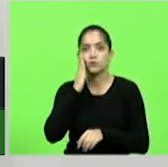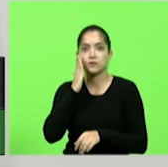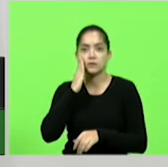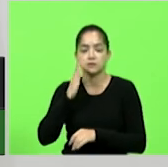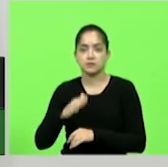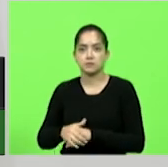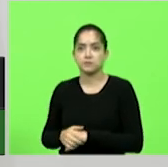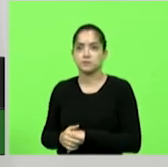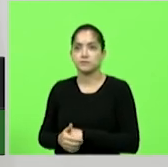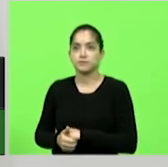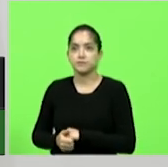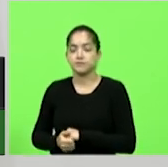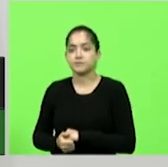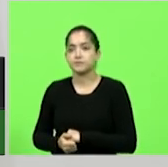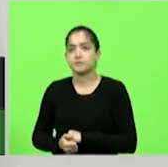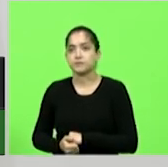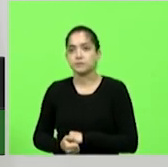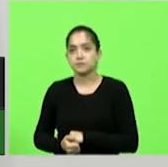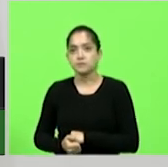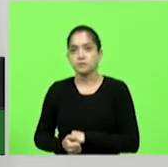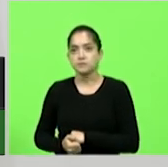ponte.